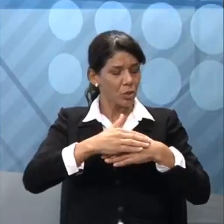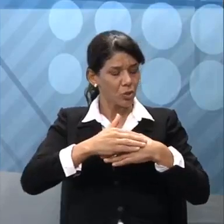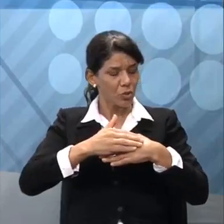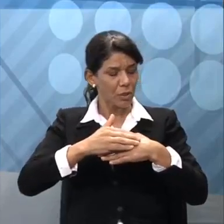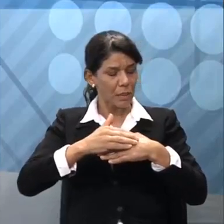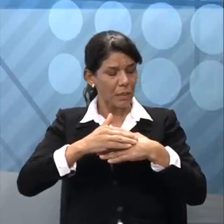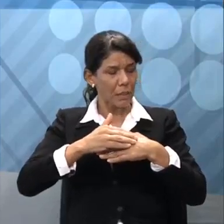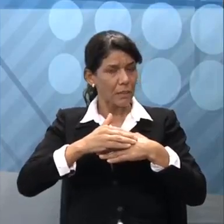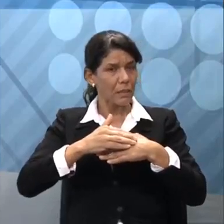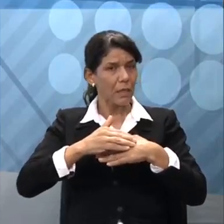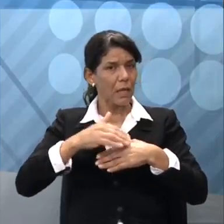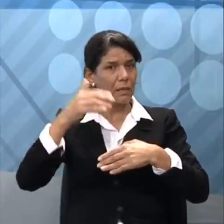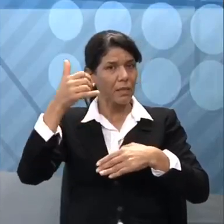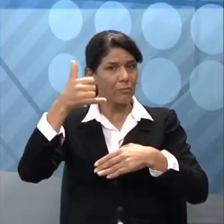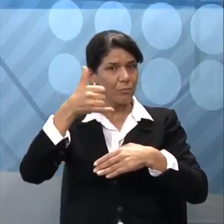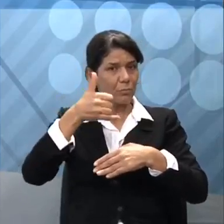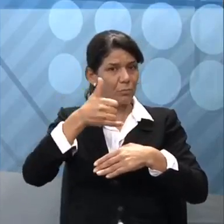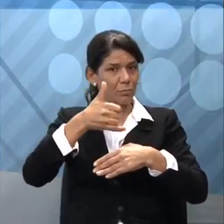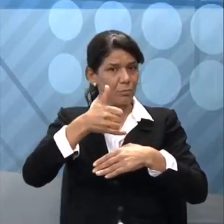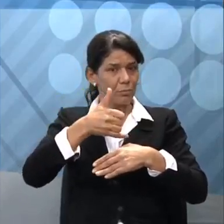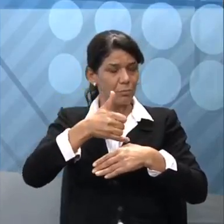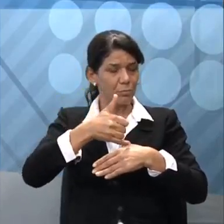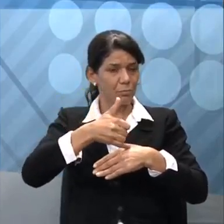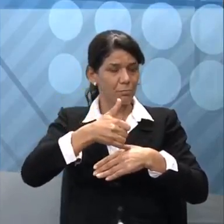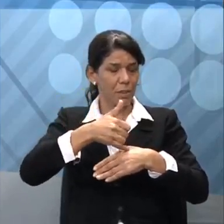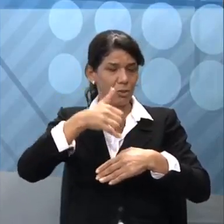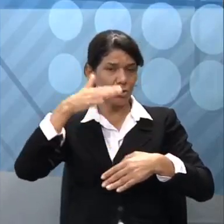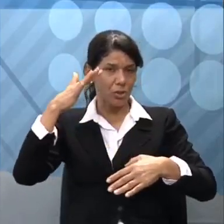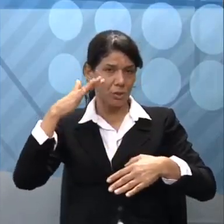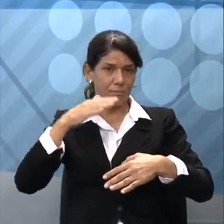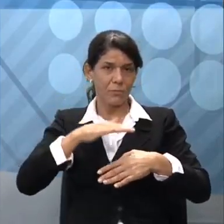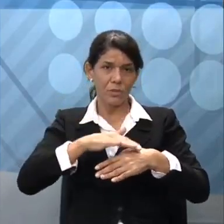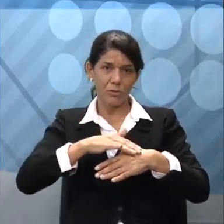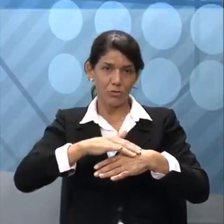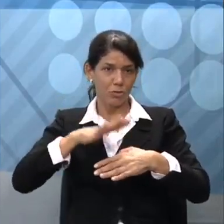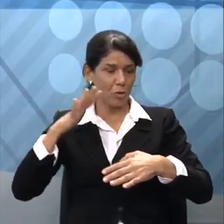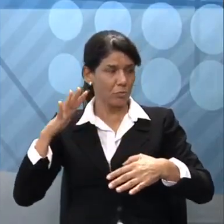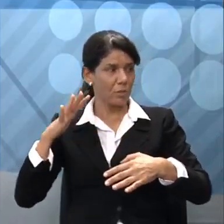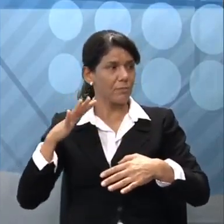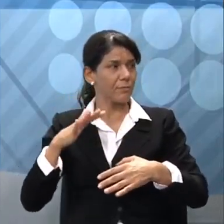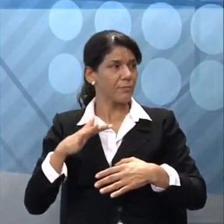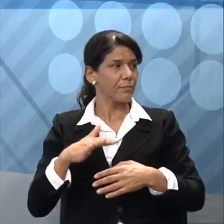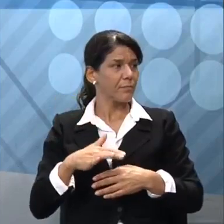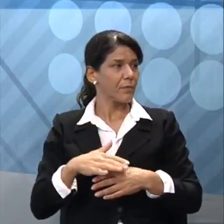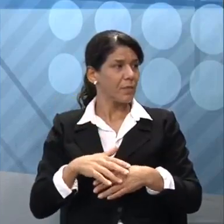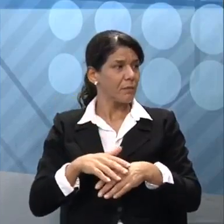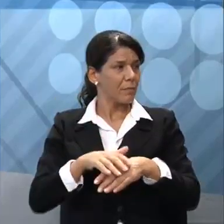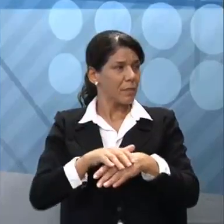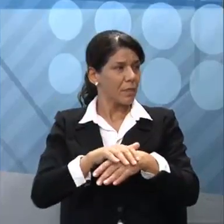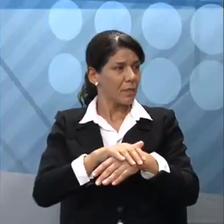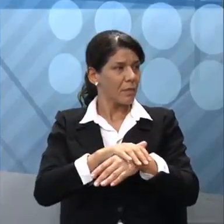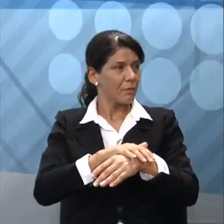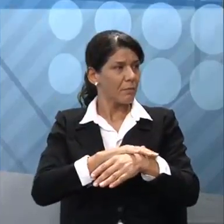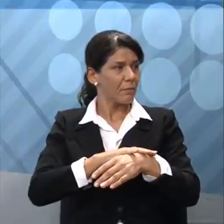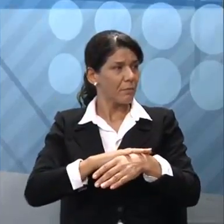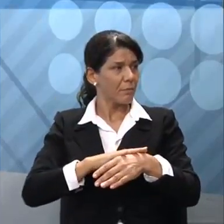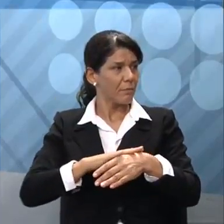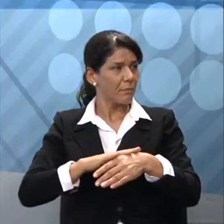esticada até o final do procedimento e retirada da agulha. Feito isso, solta para que a pele, então, assuma a